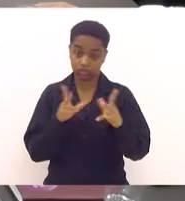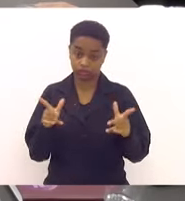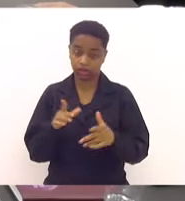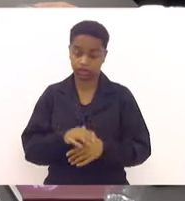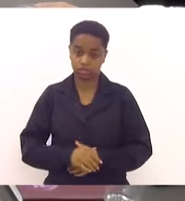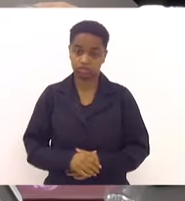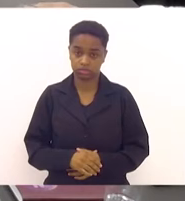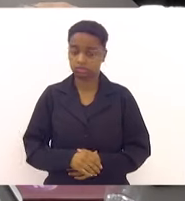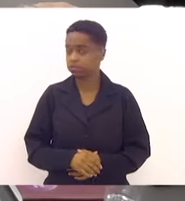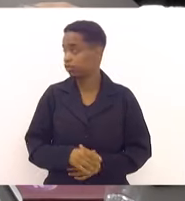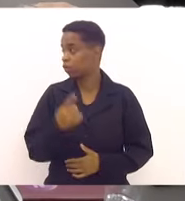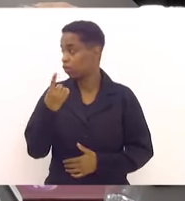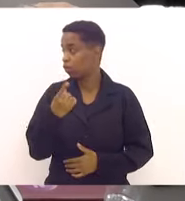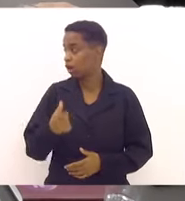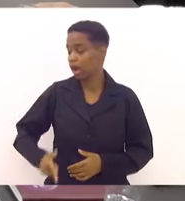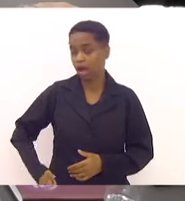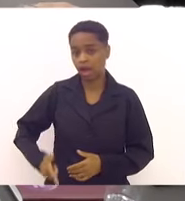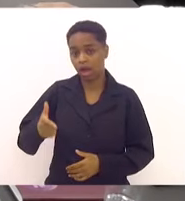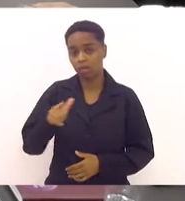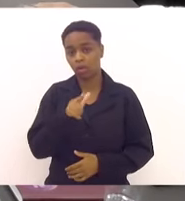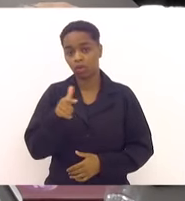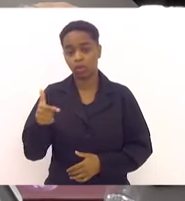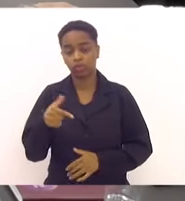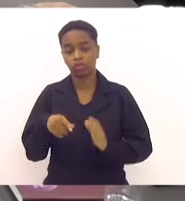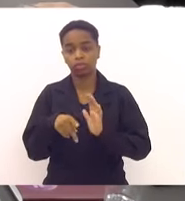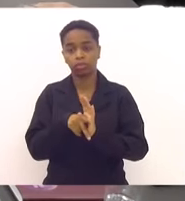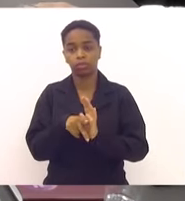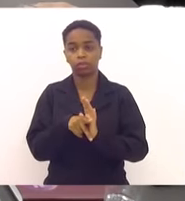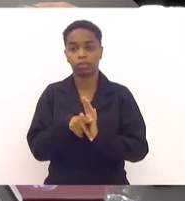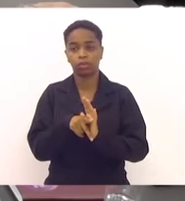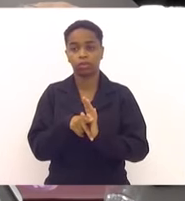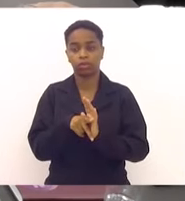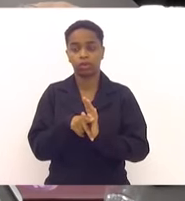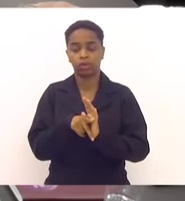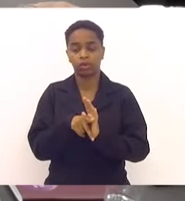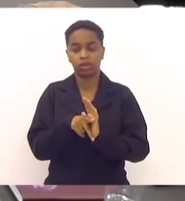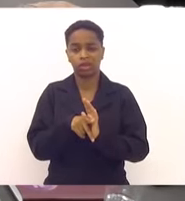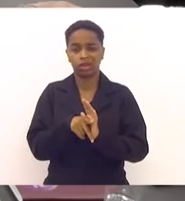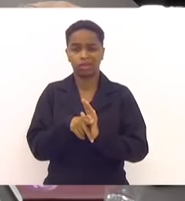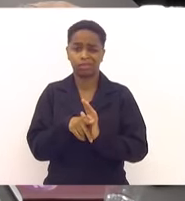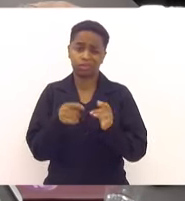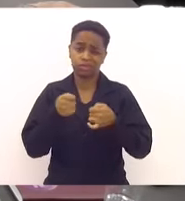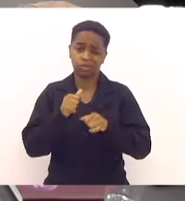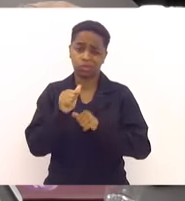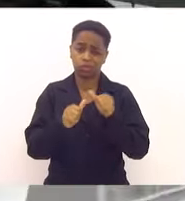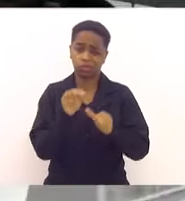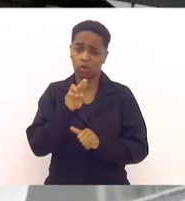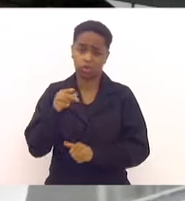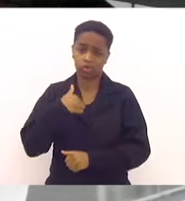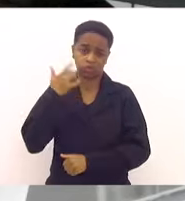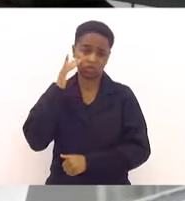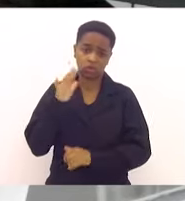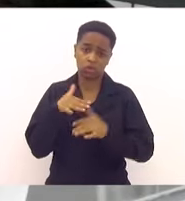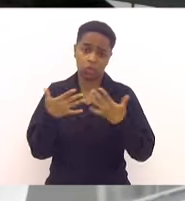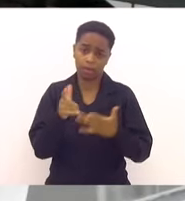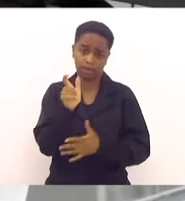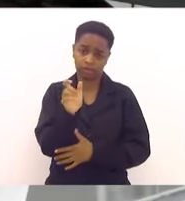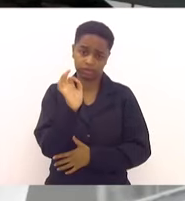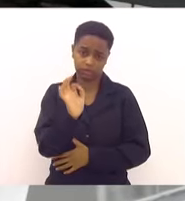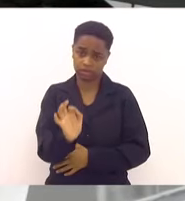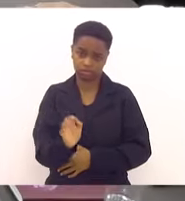e o outro é verificar bagagem. Agora, eu acho que teria que alterar a nomenclatura, e eu confesso que eu não sei qual é a nomenclatura correta desse